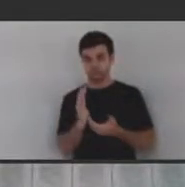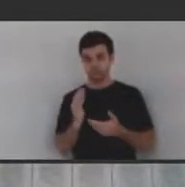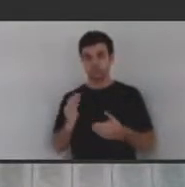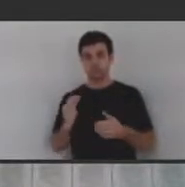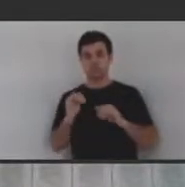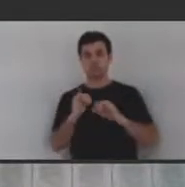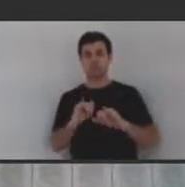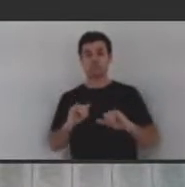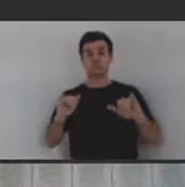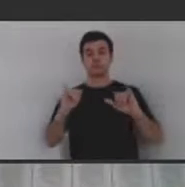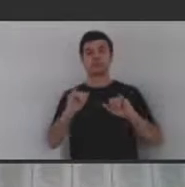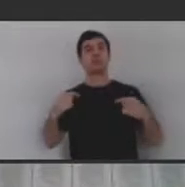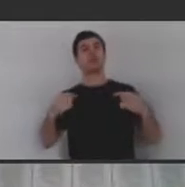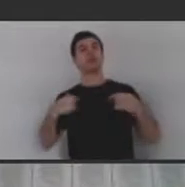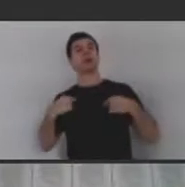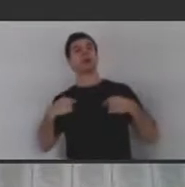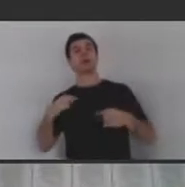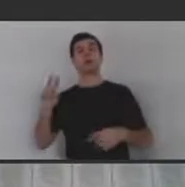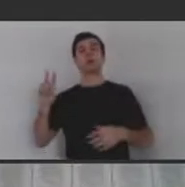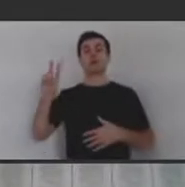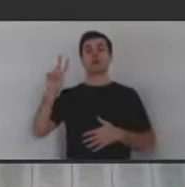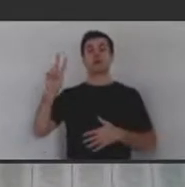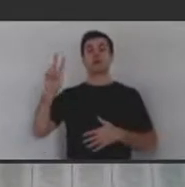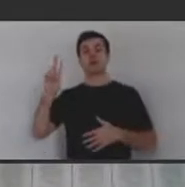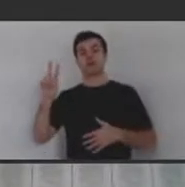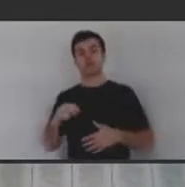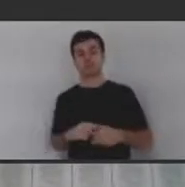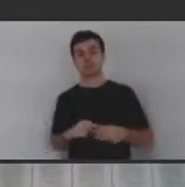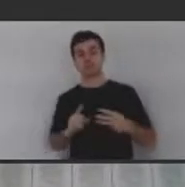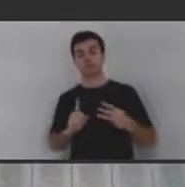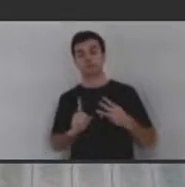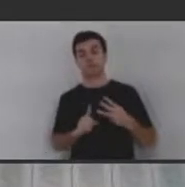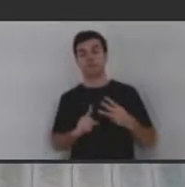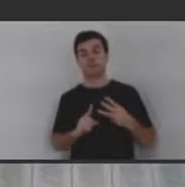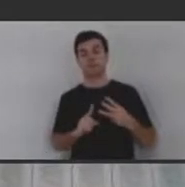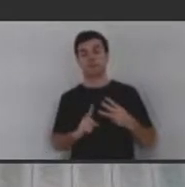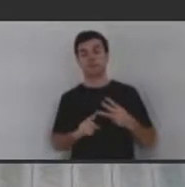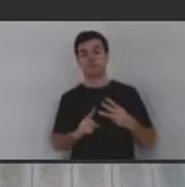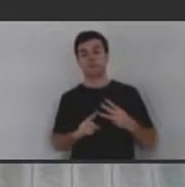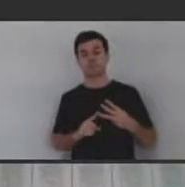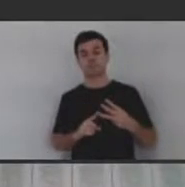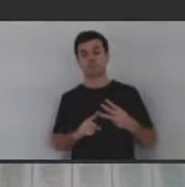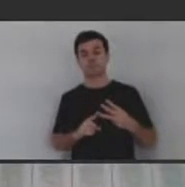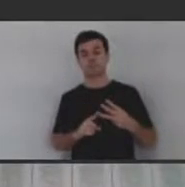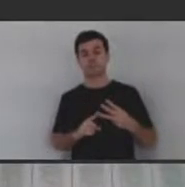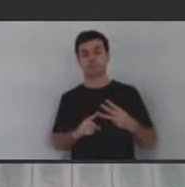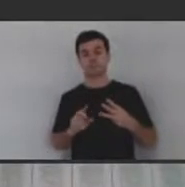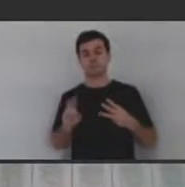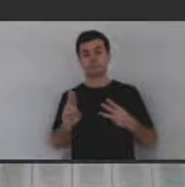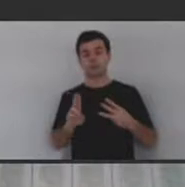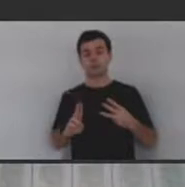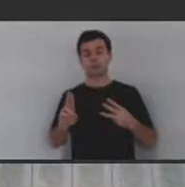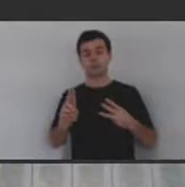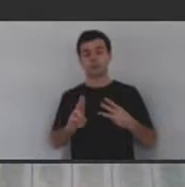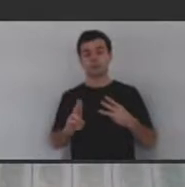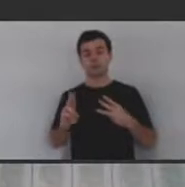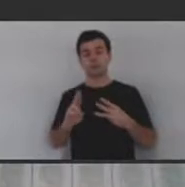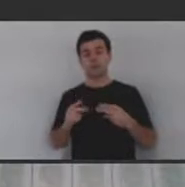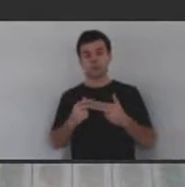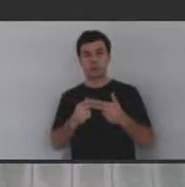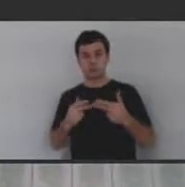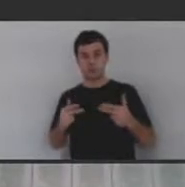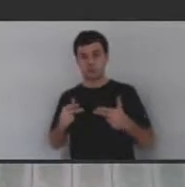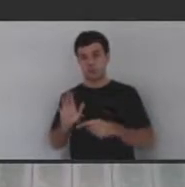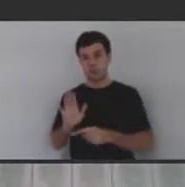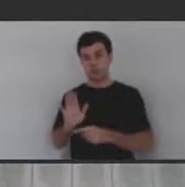qualquer candidatura ou candidato. 3. Ceder ou usar em benefício de qualquer candidato ou candidata